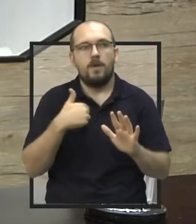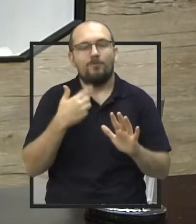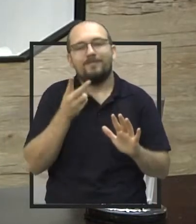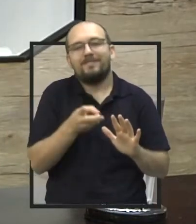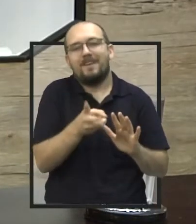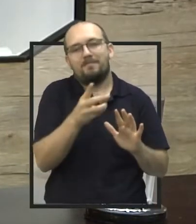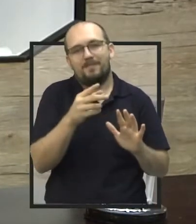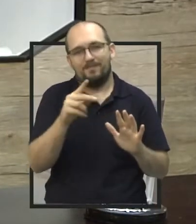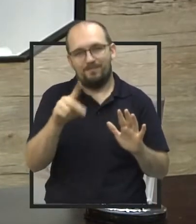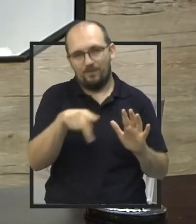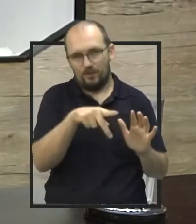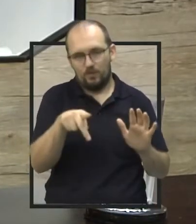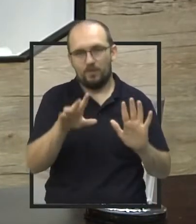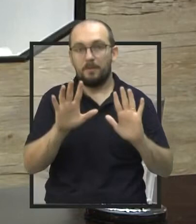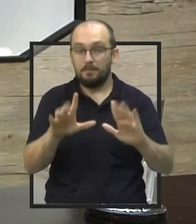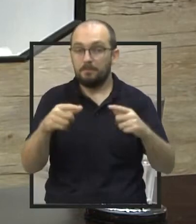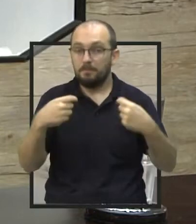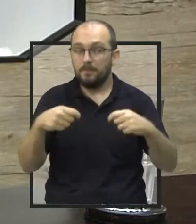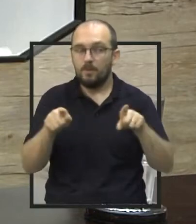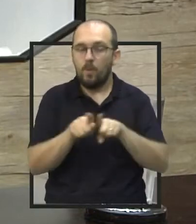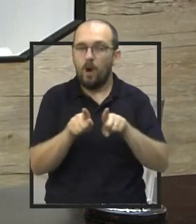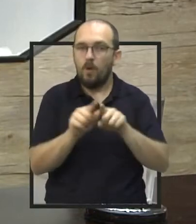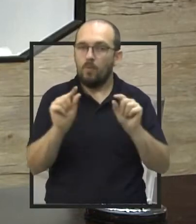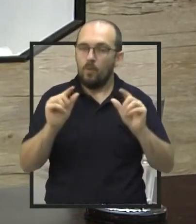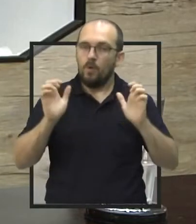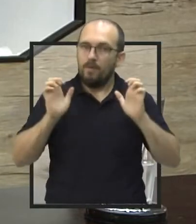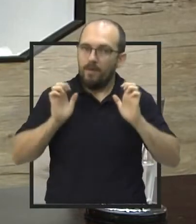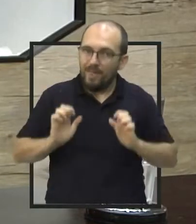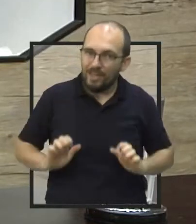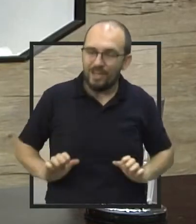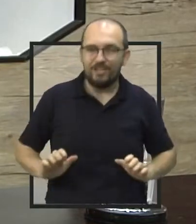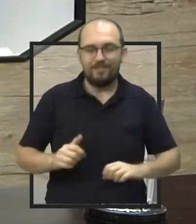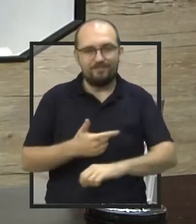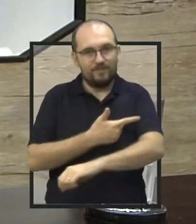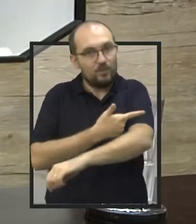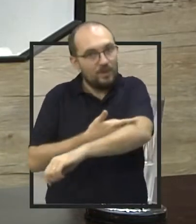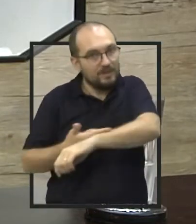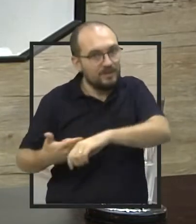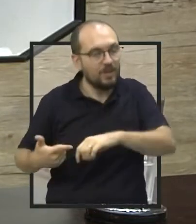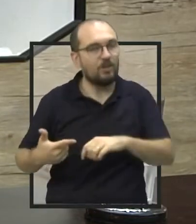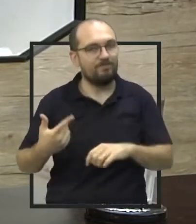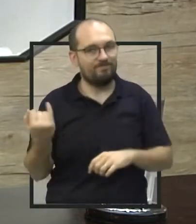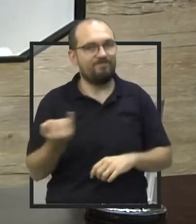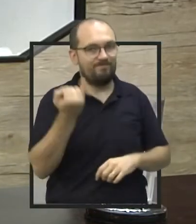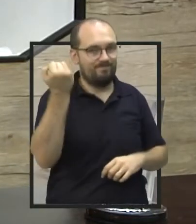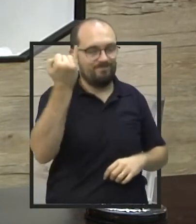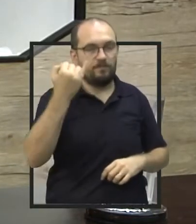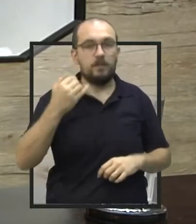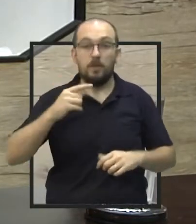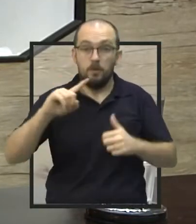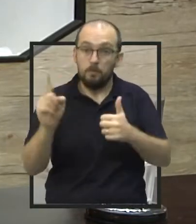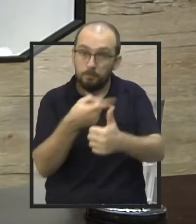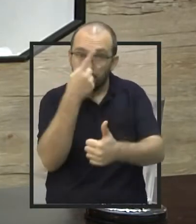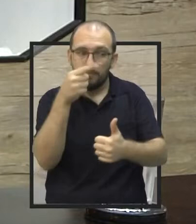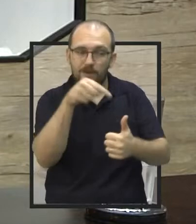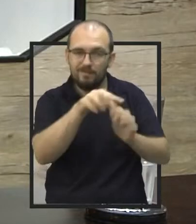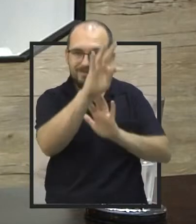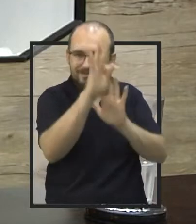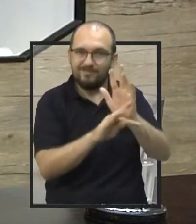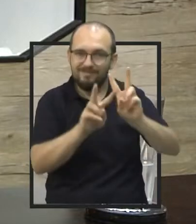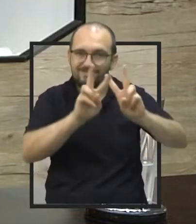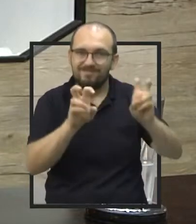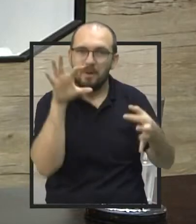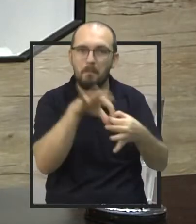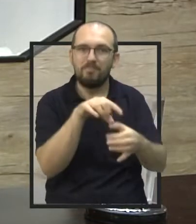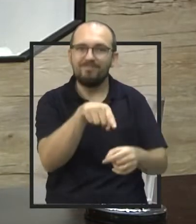anos eu sou professora. Então eu trabalho aí na região toda, acho que eu dei aula em todas as escolas daqui da cidade. Então,